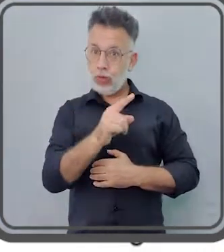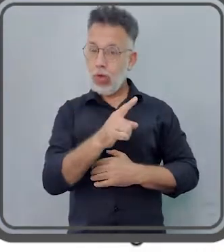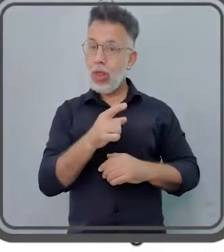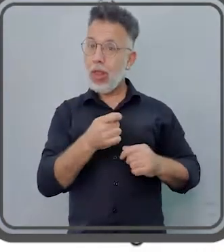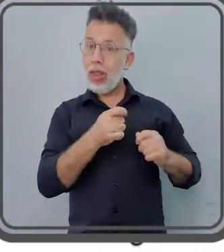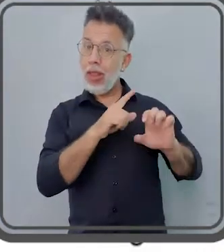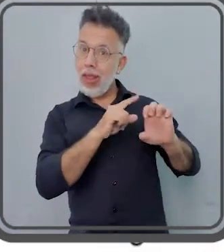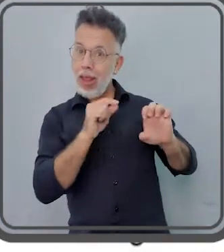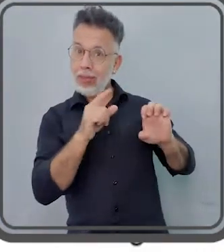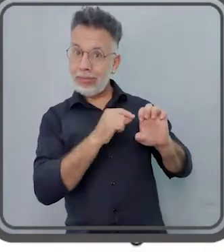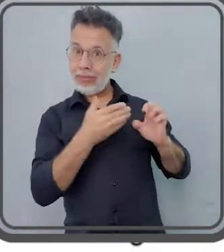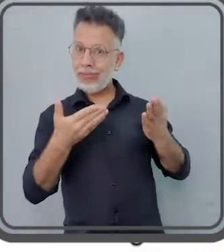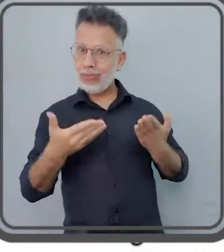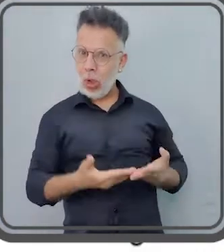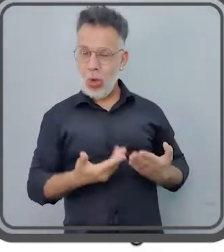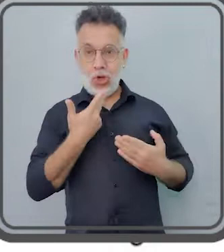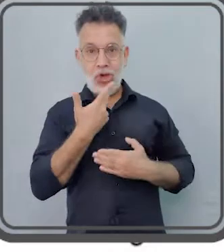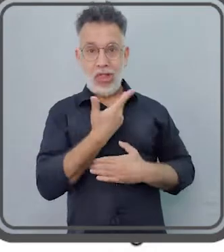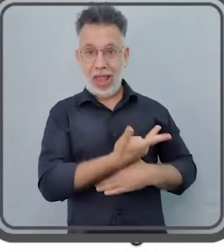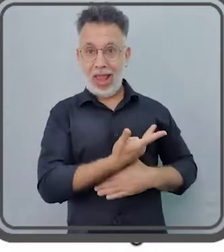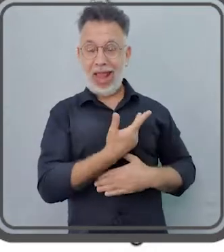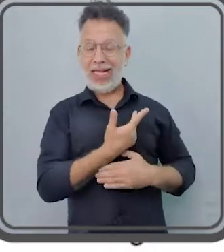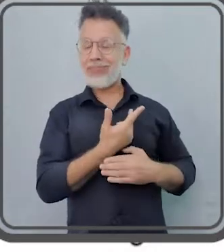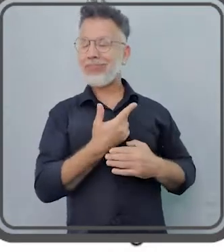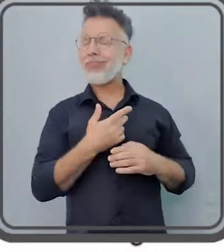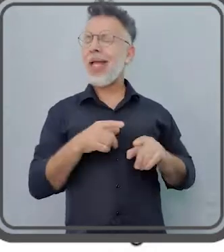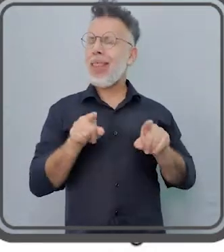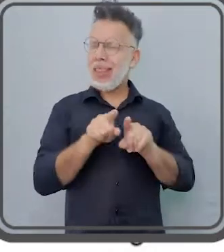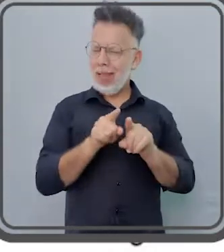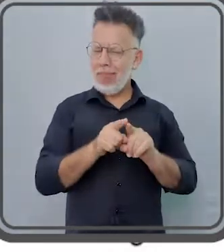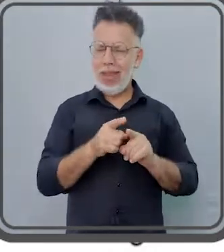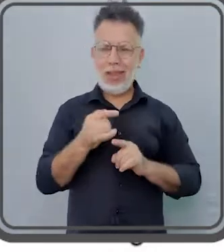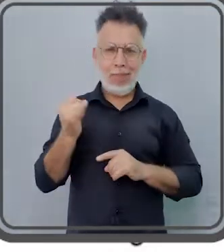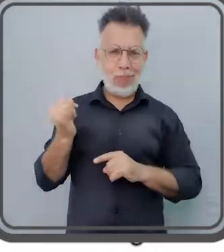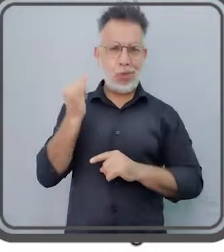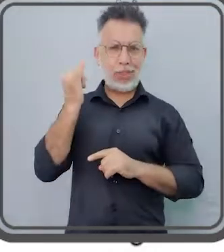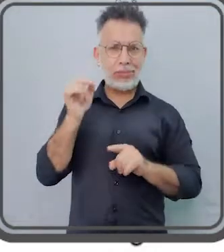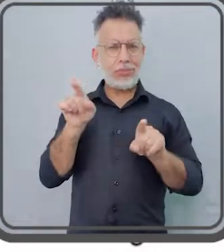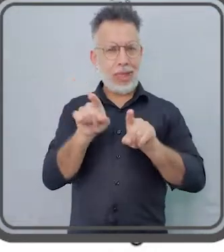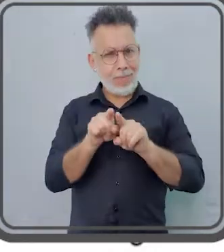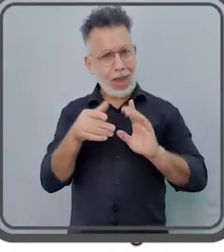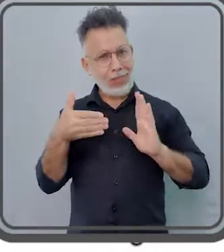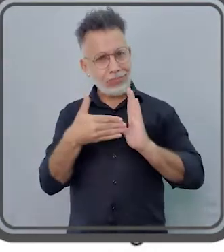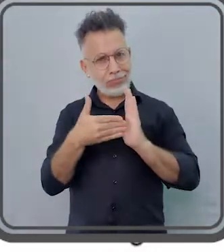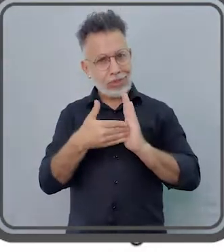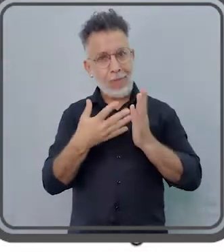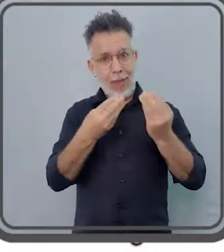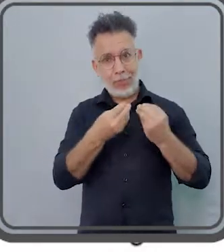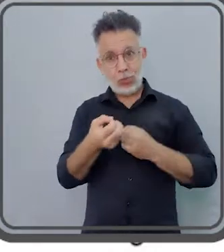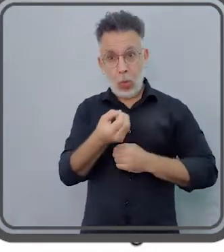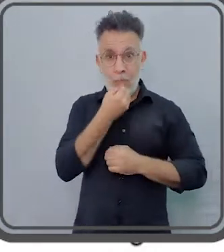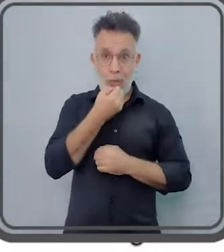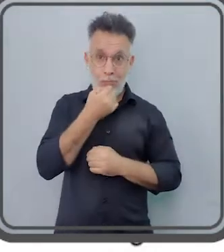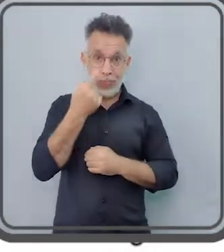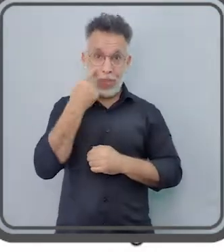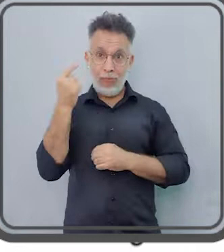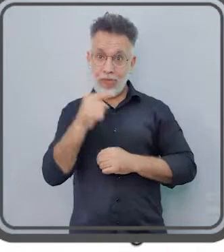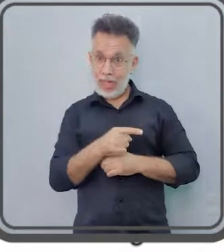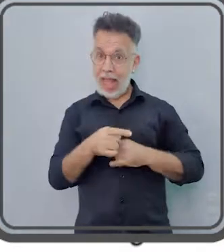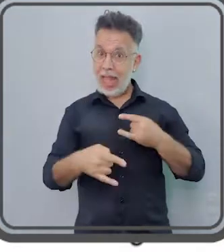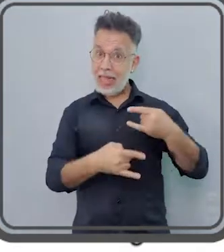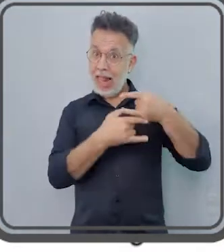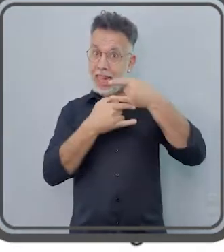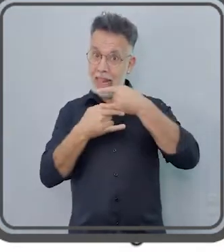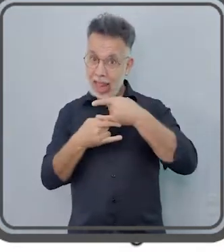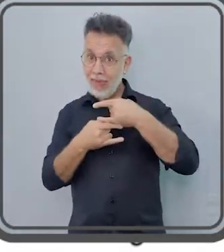Hoje a pauta é boa, a pauta é quente, é promissora, é tabu e é cheia de oportunidades. E vocês vão ver, aguardem, essa